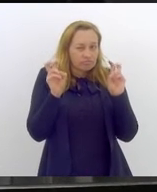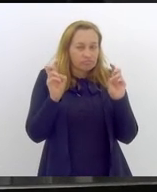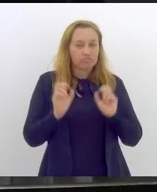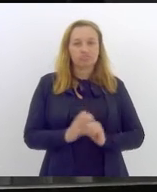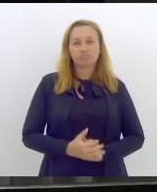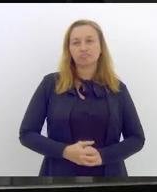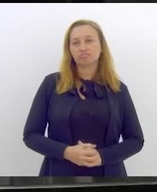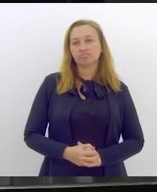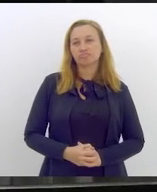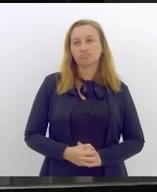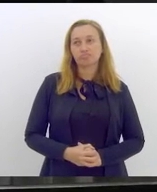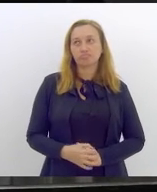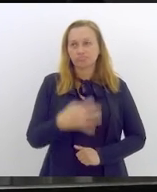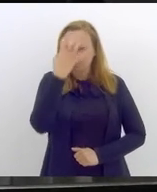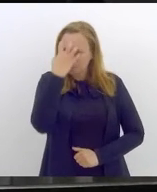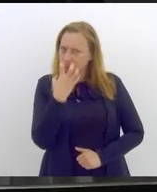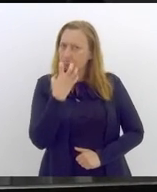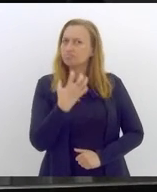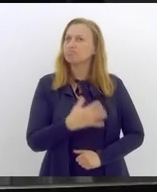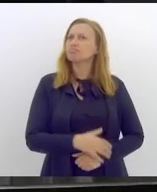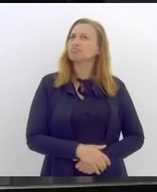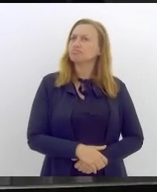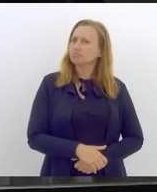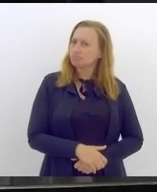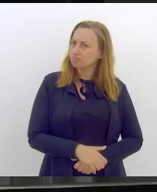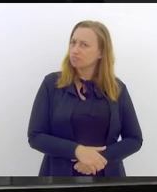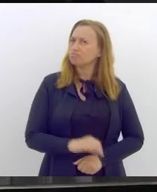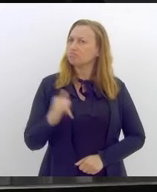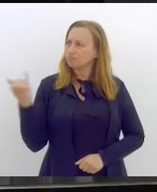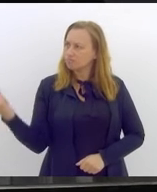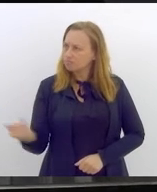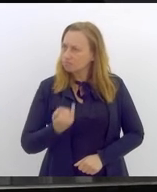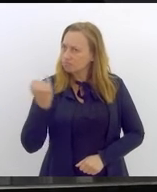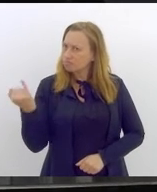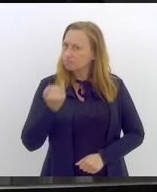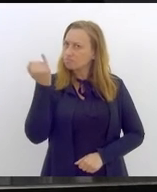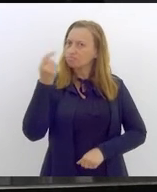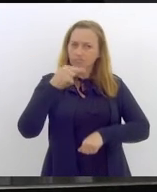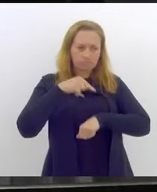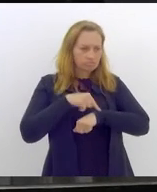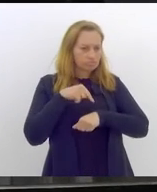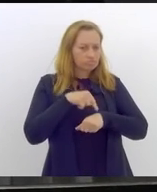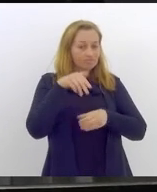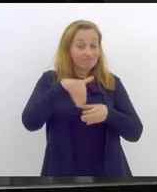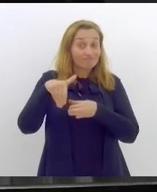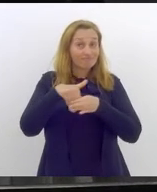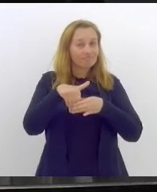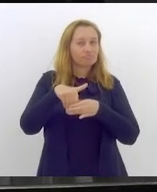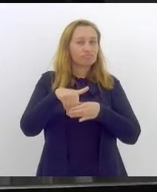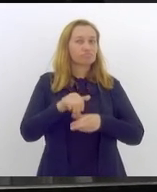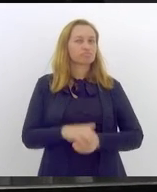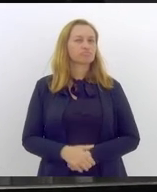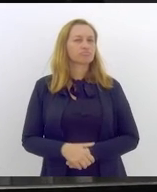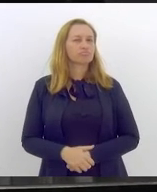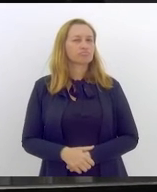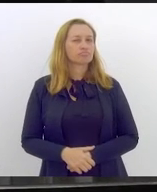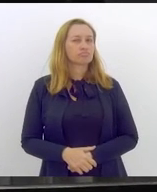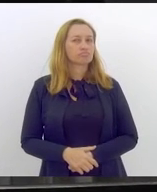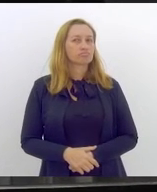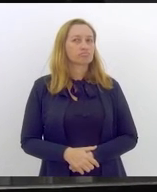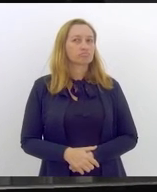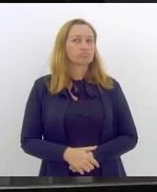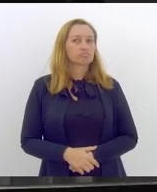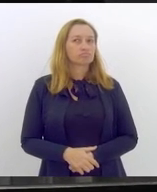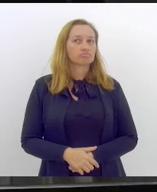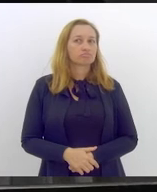tema gravíssimo e de suma importância nesse momento eleitoral onde nós temos